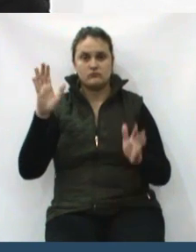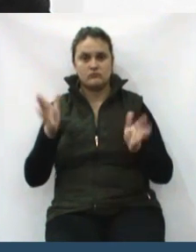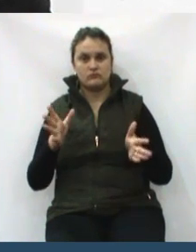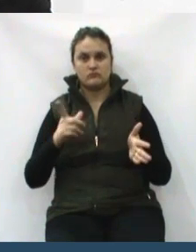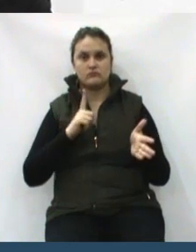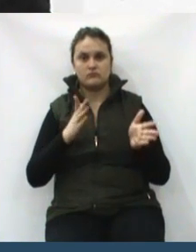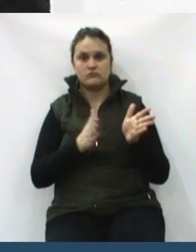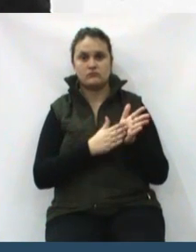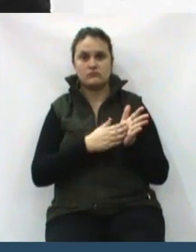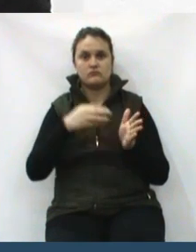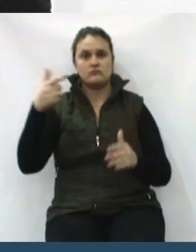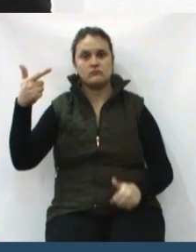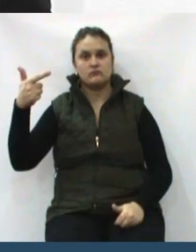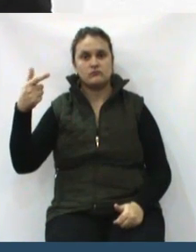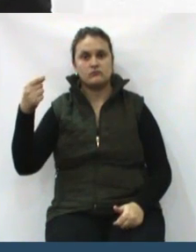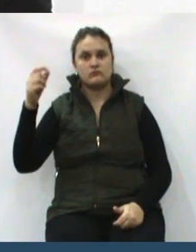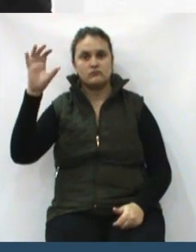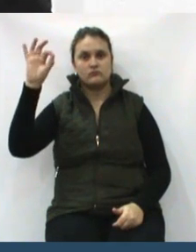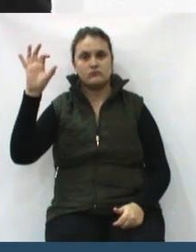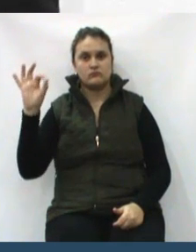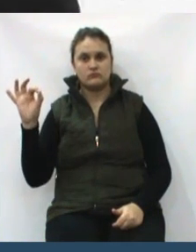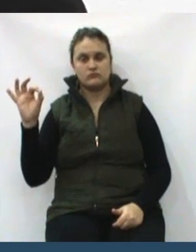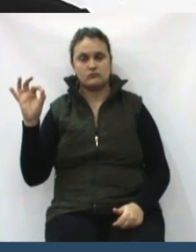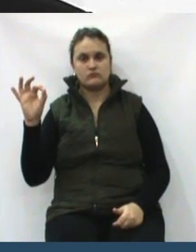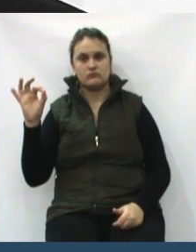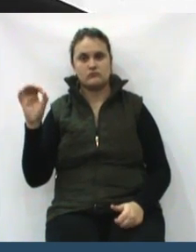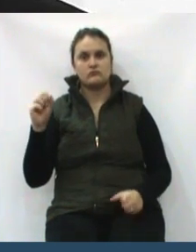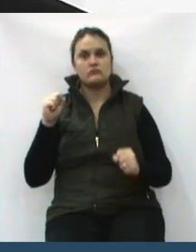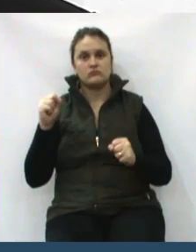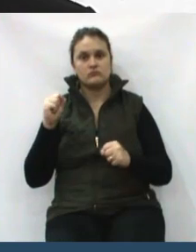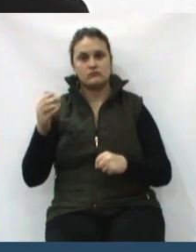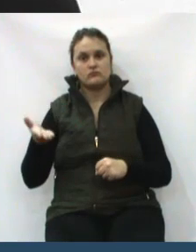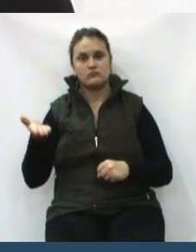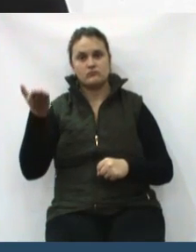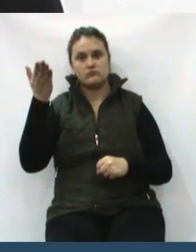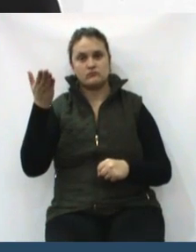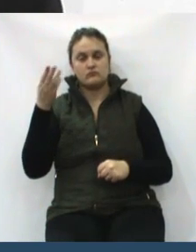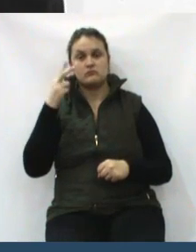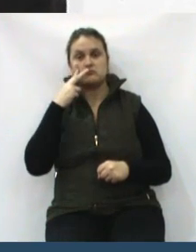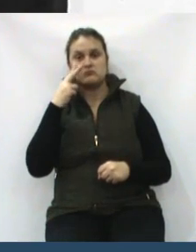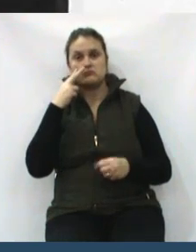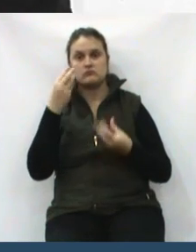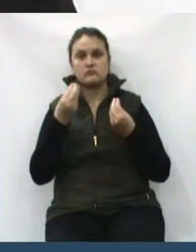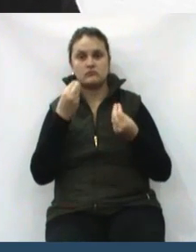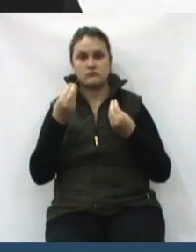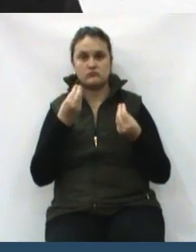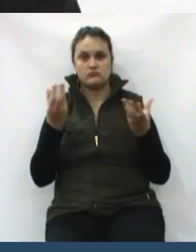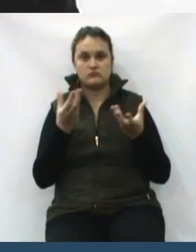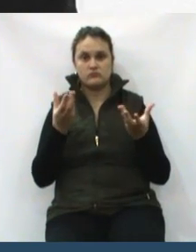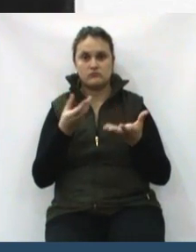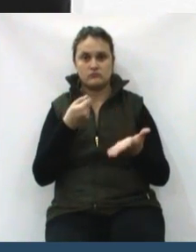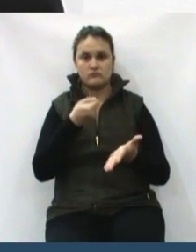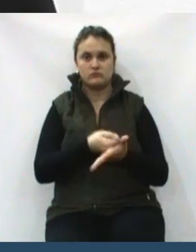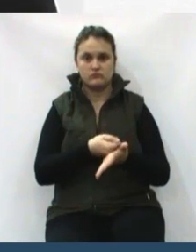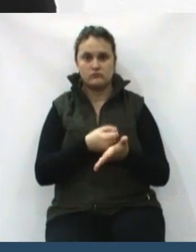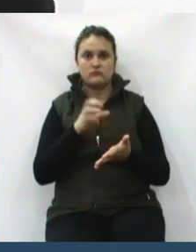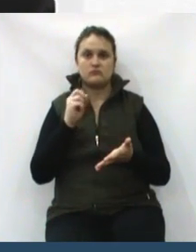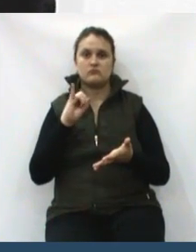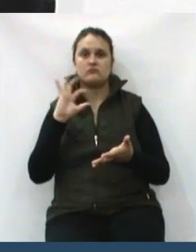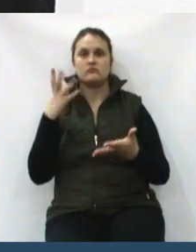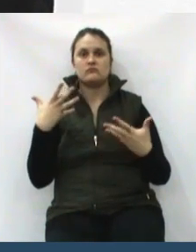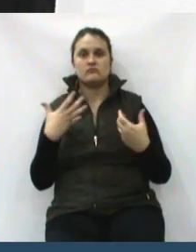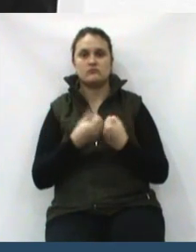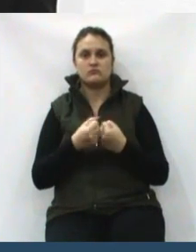uma alíquota de 20% do empregador, podendo ser mais, dependendo da condição do acidente de trabalho.